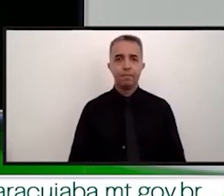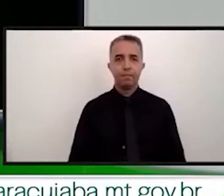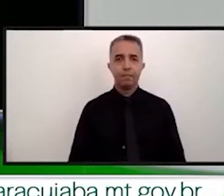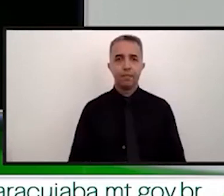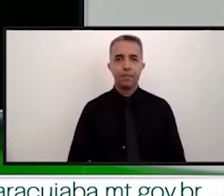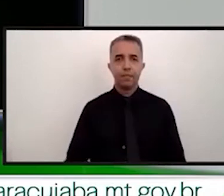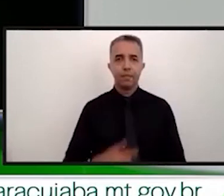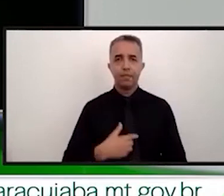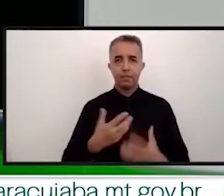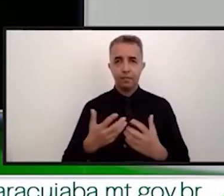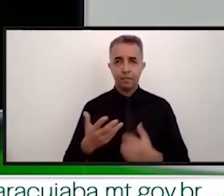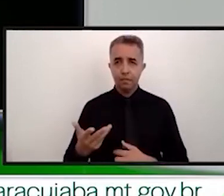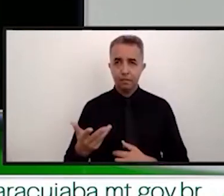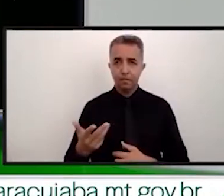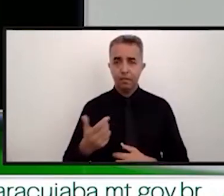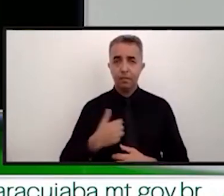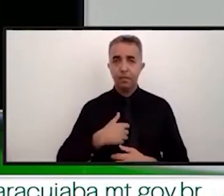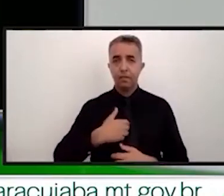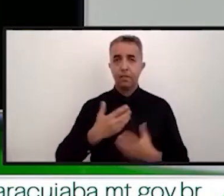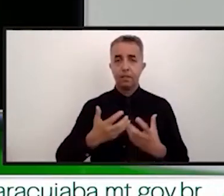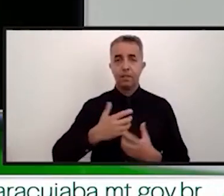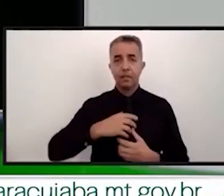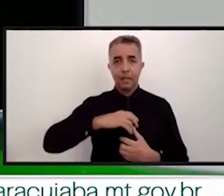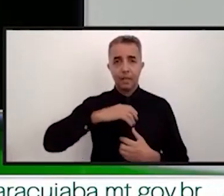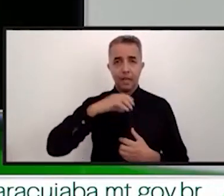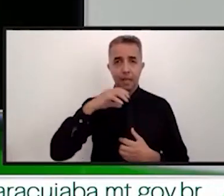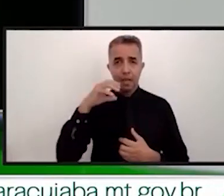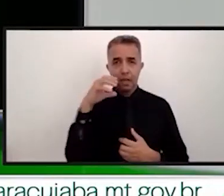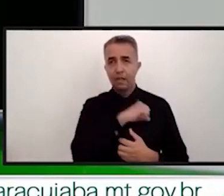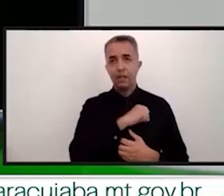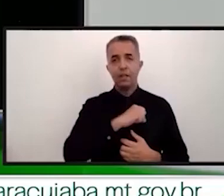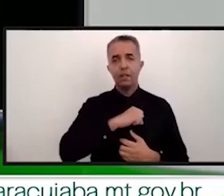celeridade e eu quero provar o mais rápido possível a minha inocência.